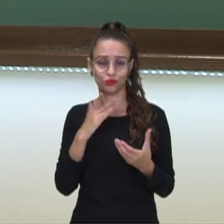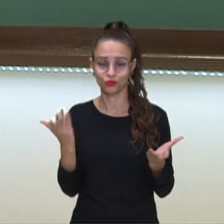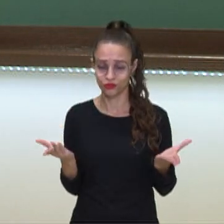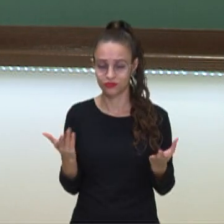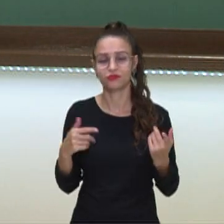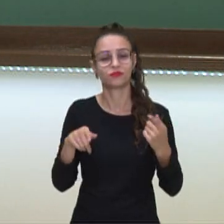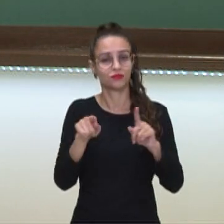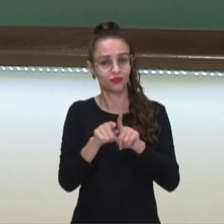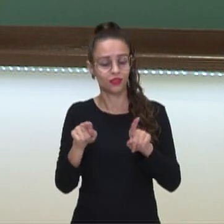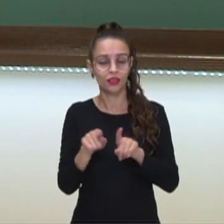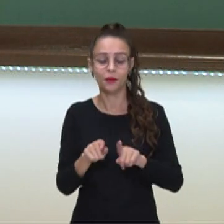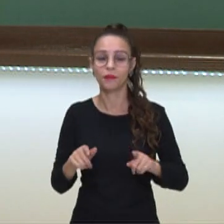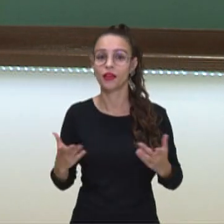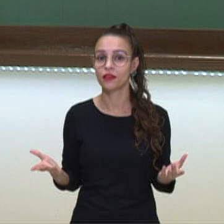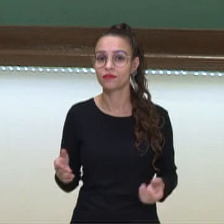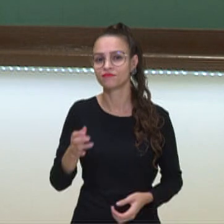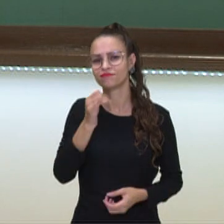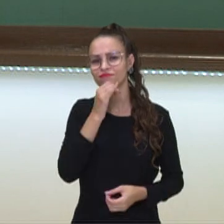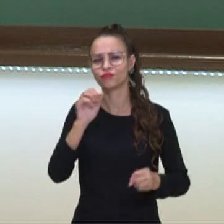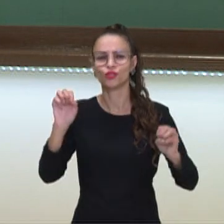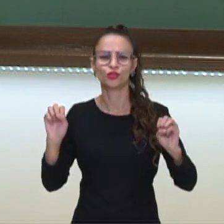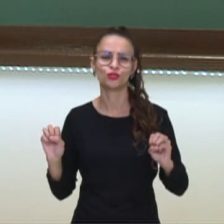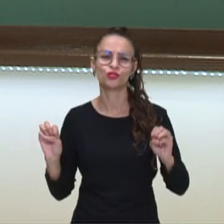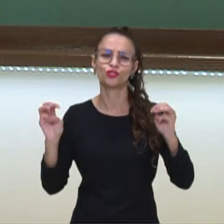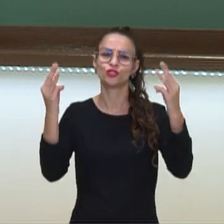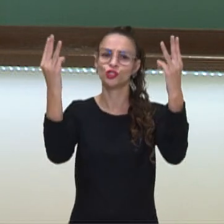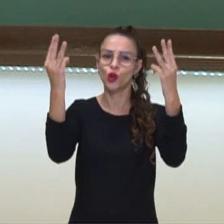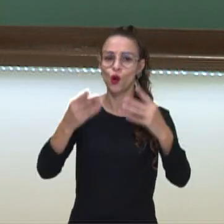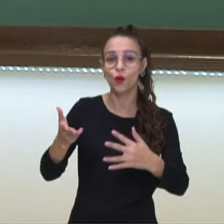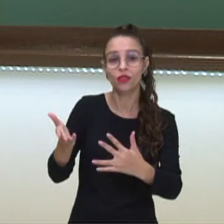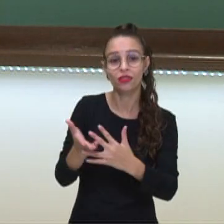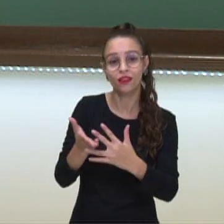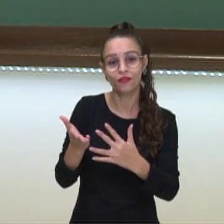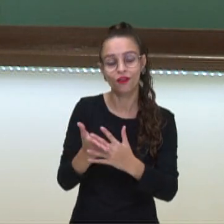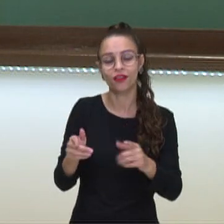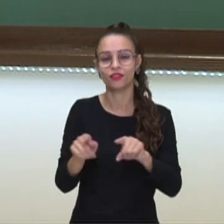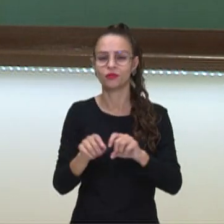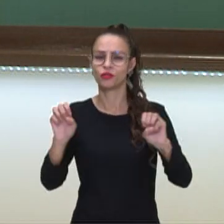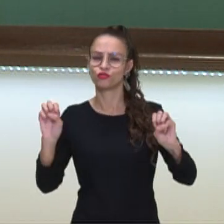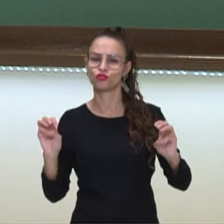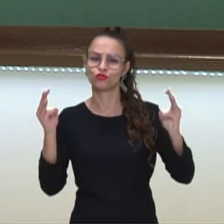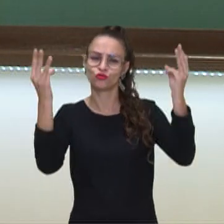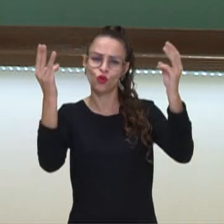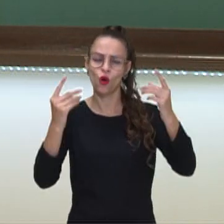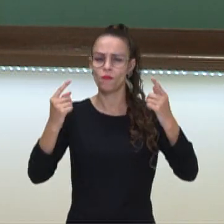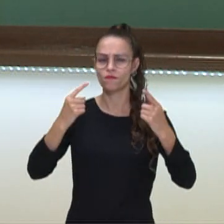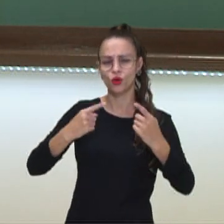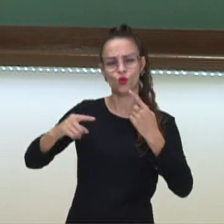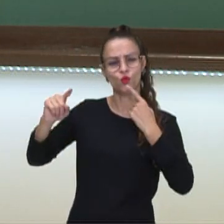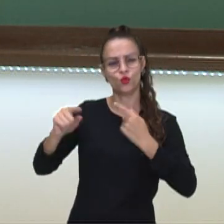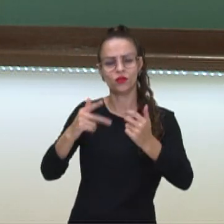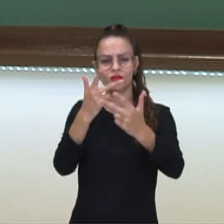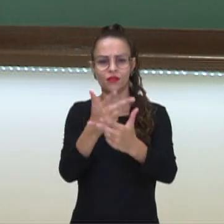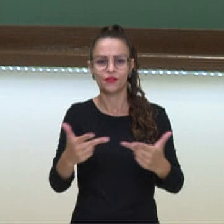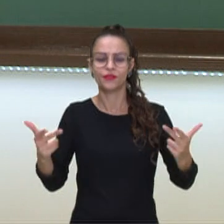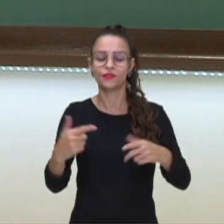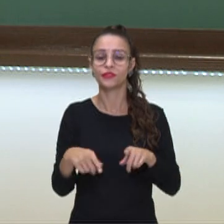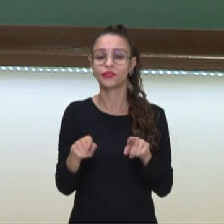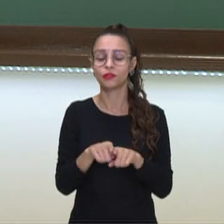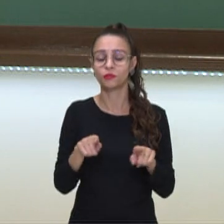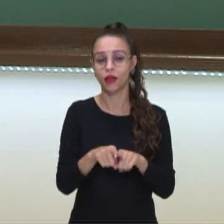Isso sem falar dos shows que acontecem nos intervalos, por exemplo, show de música, né? Às vezes até